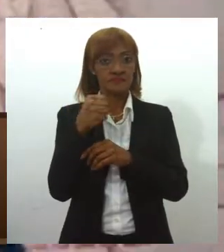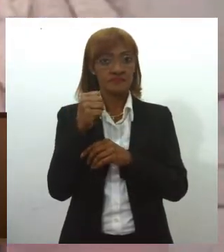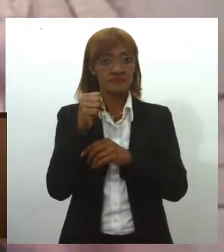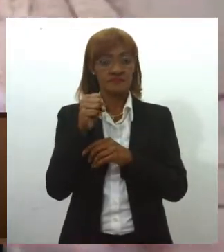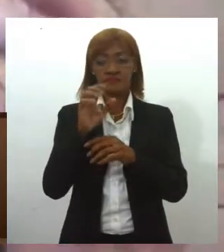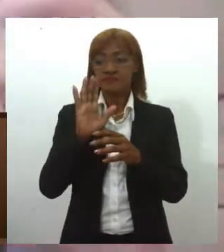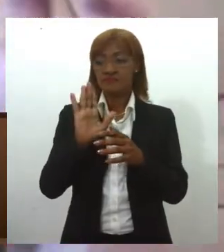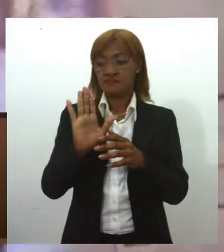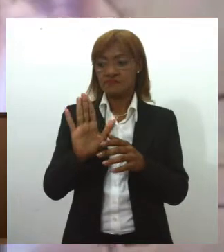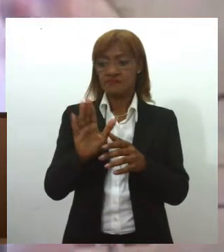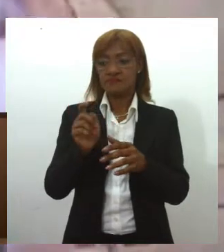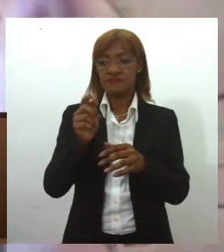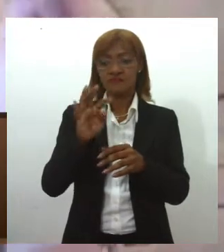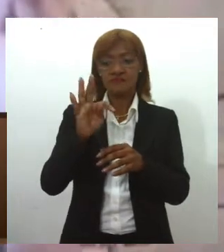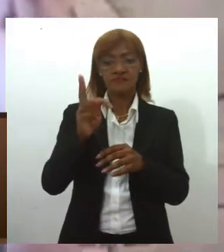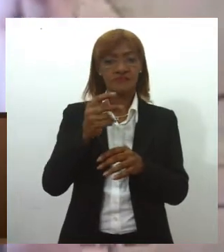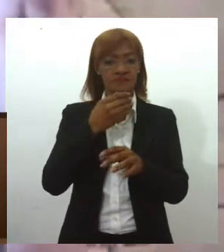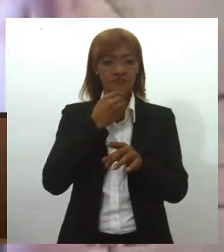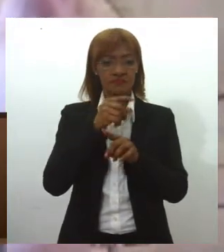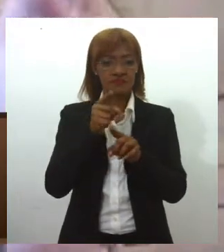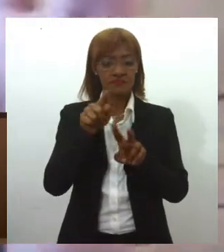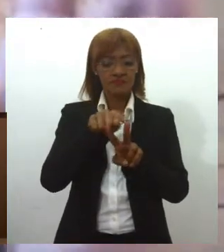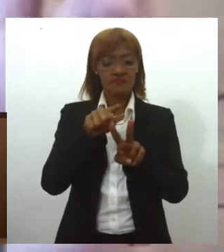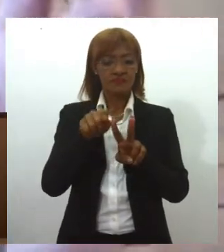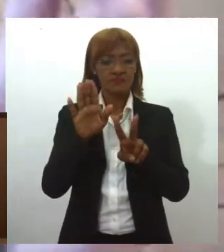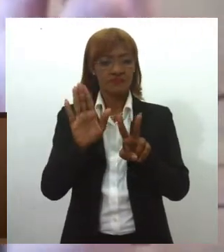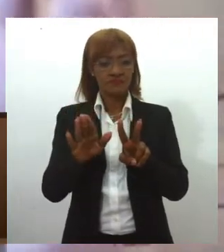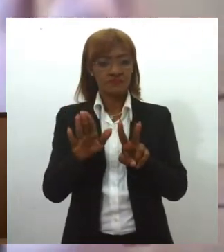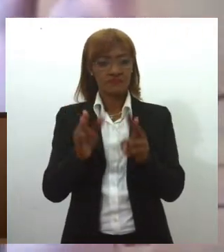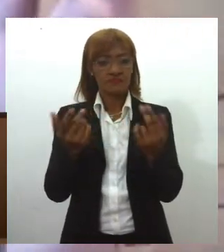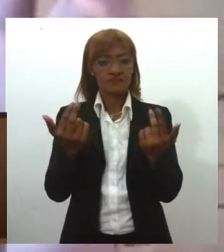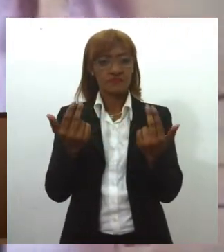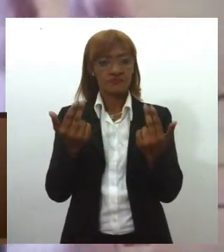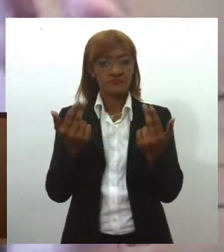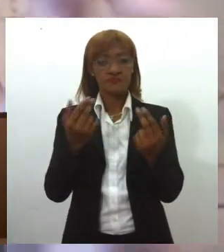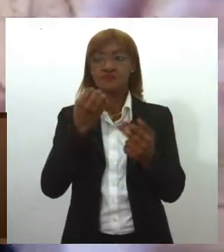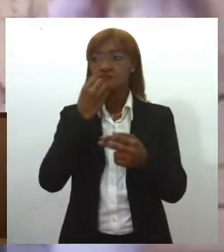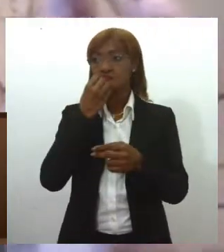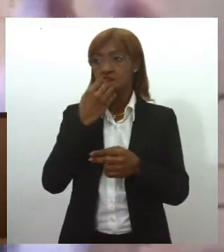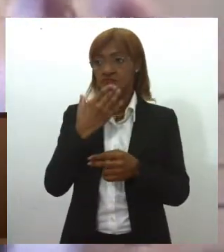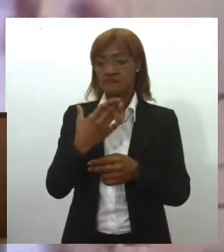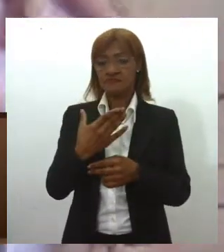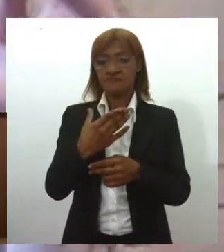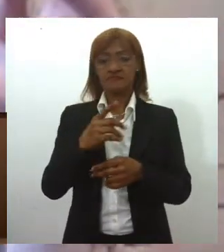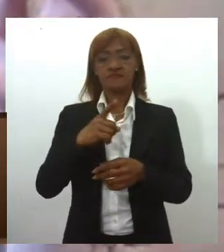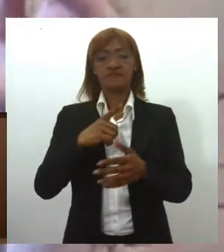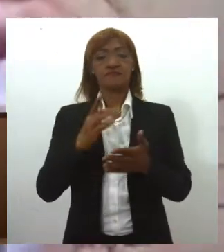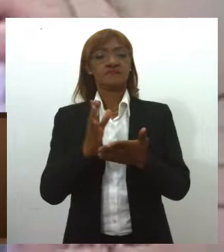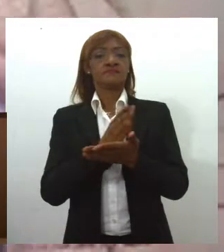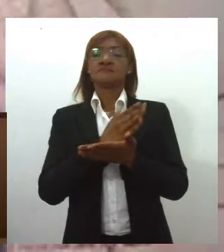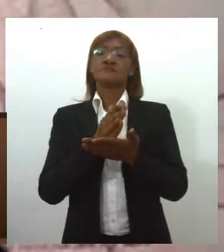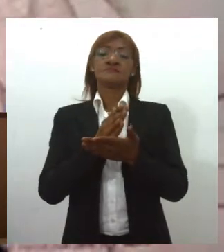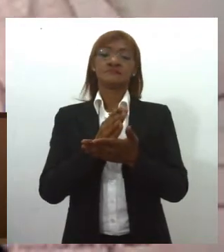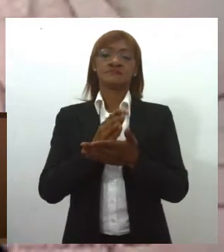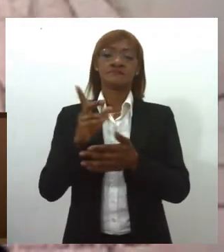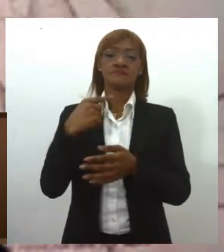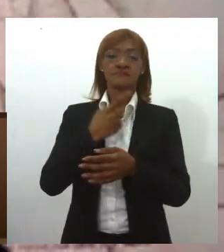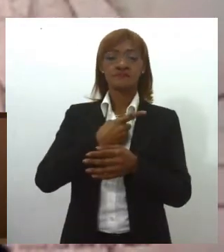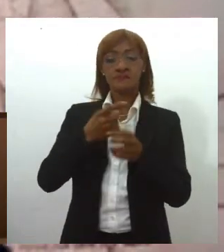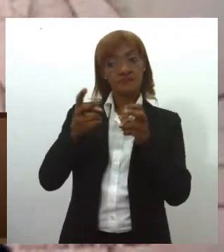Na maioria das situações, os dois tratamentos são igualmente eficazes. Existem situações em que a gente prefere